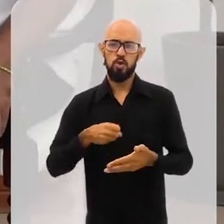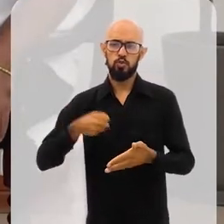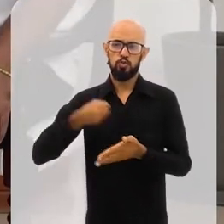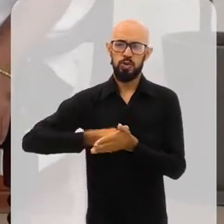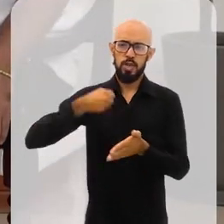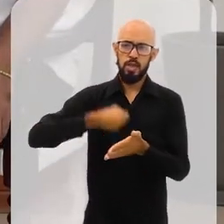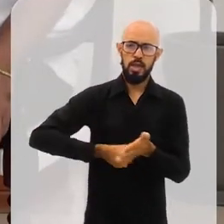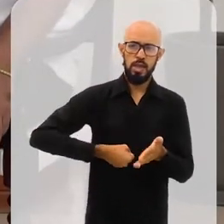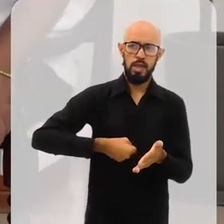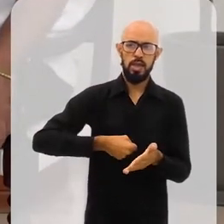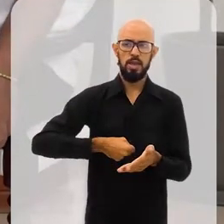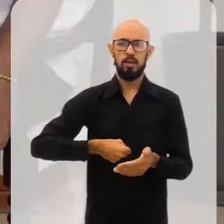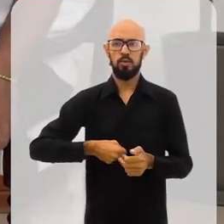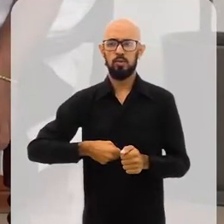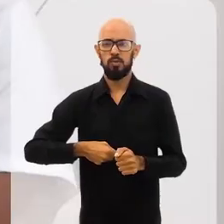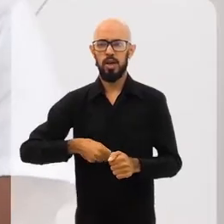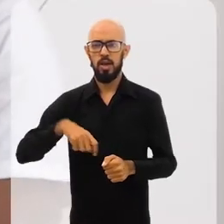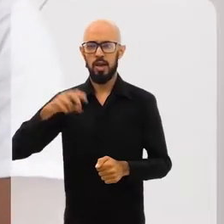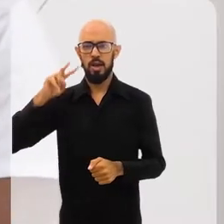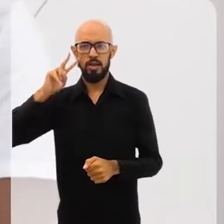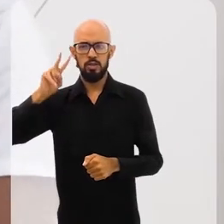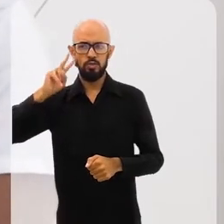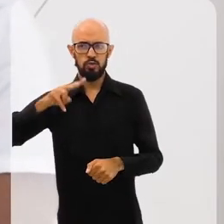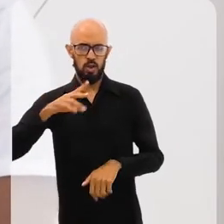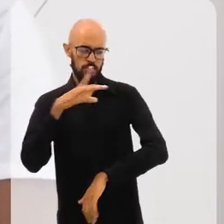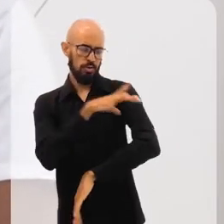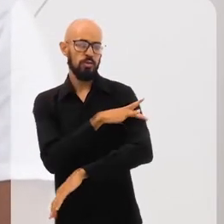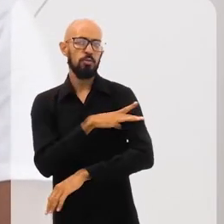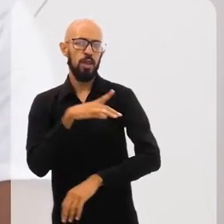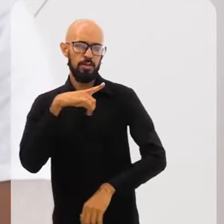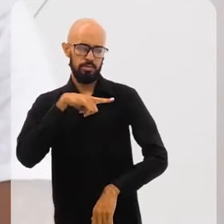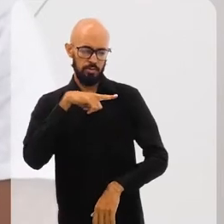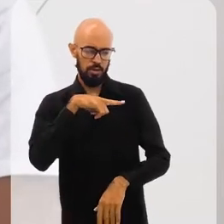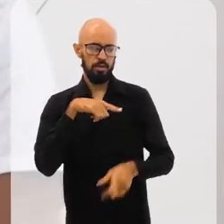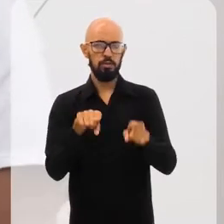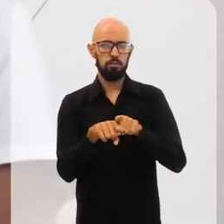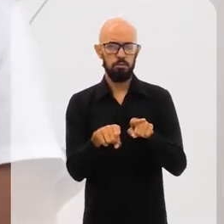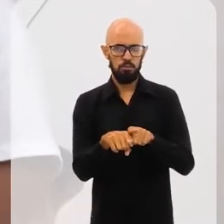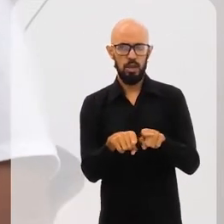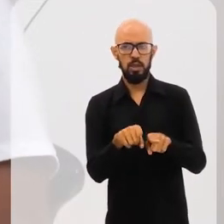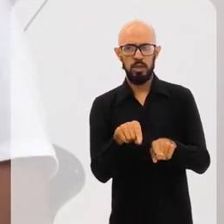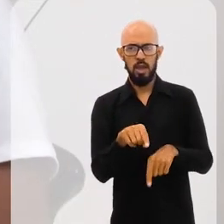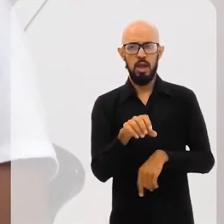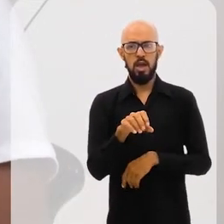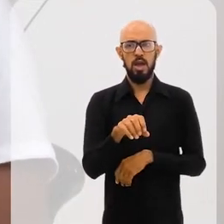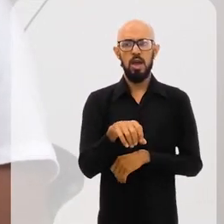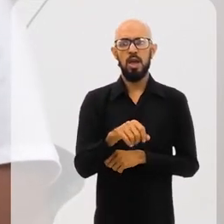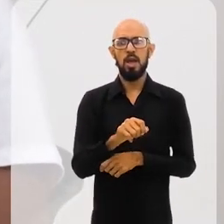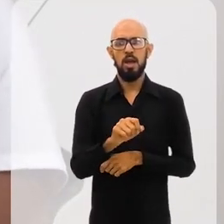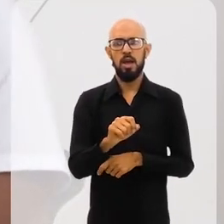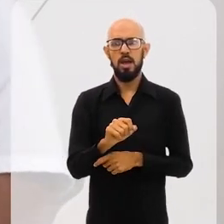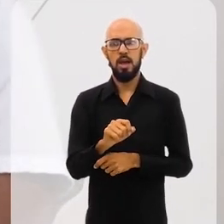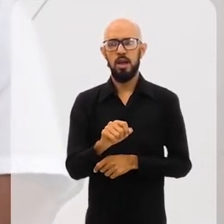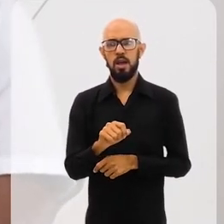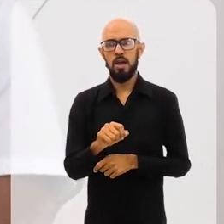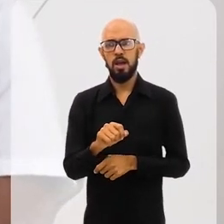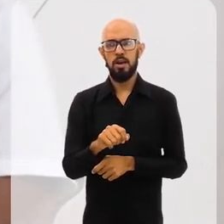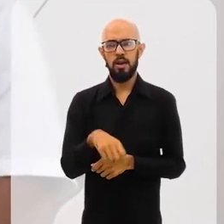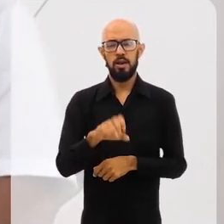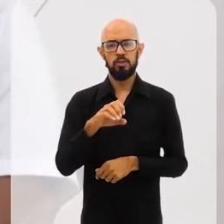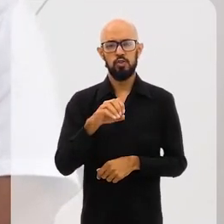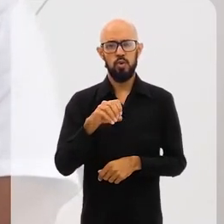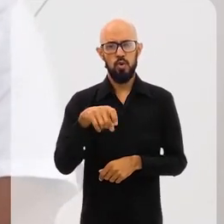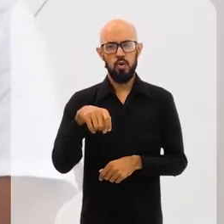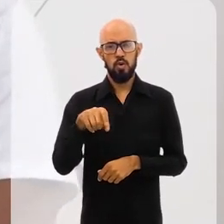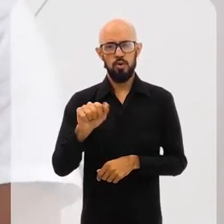grande guerreiro, né? Que toda a nossa história do Candomblé carrega bem esse orixá aqui pra gente, dentro de toda aquela